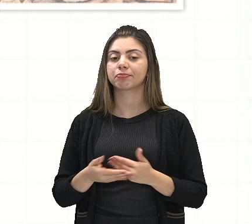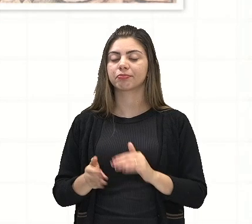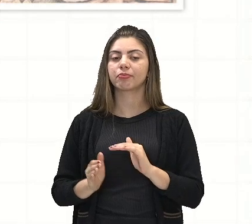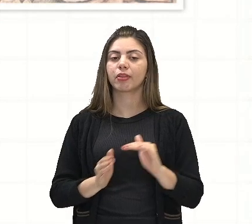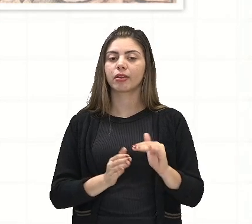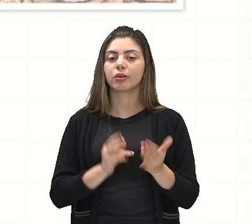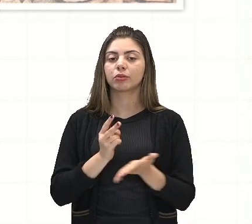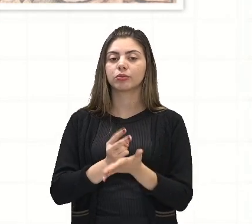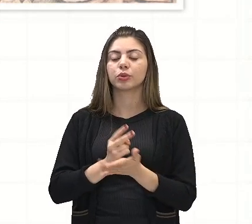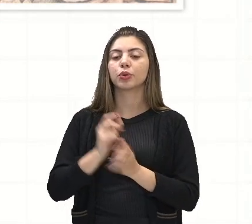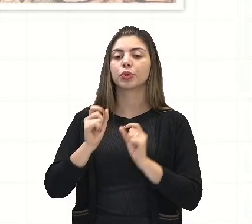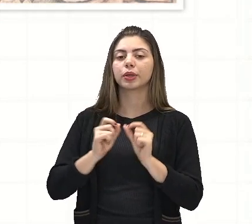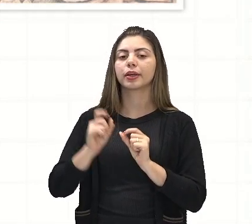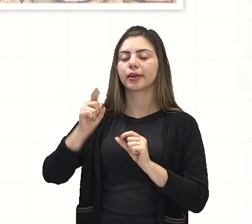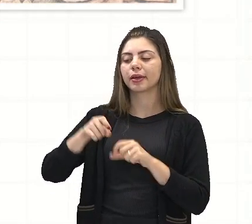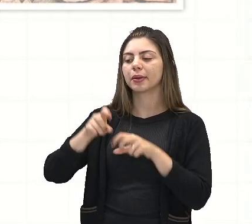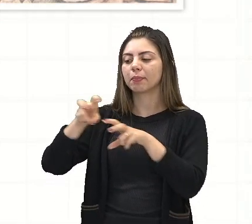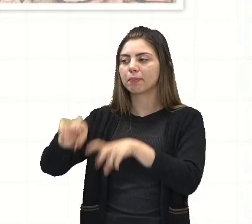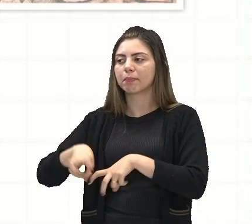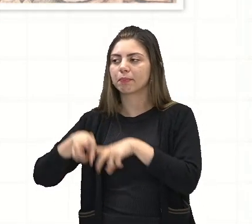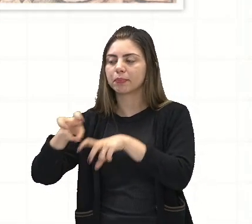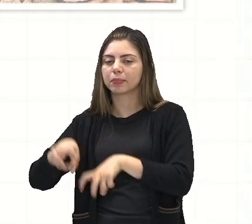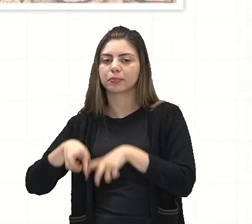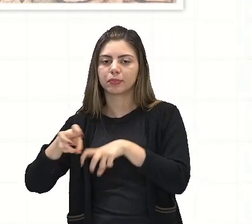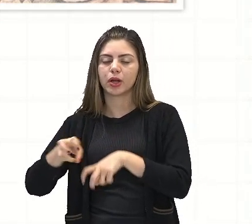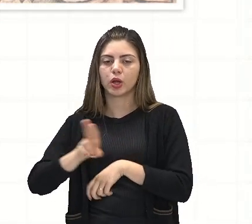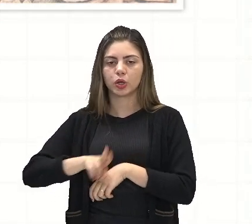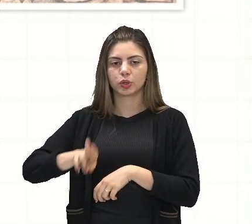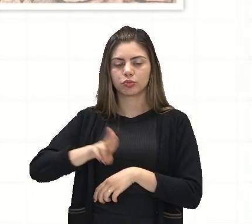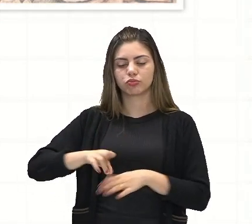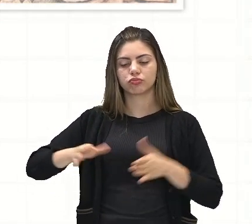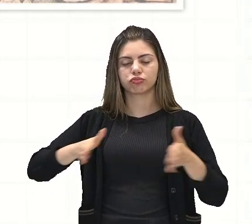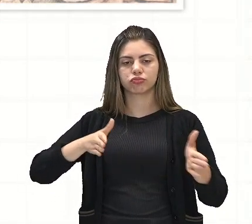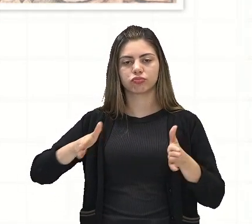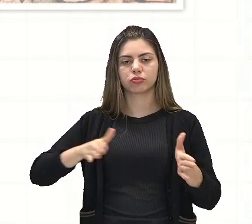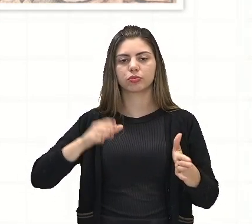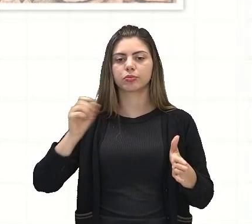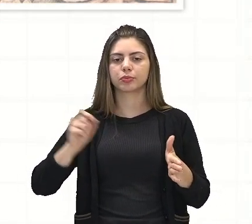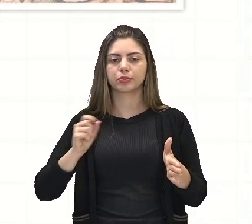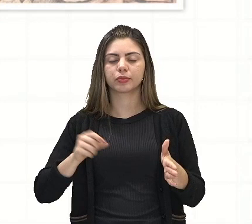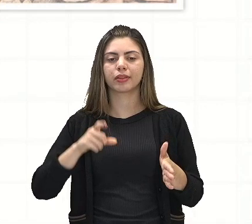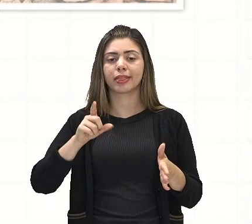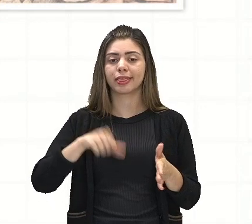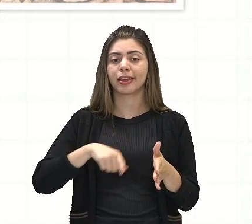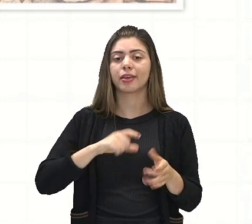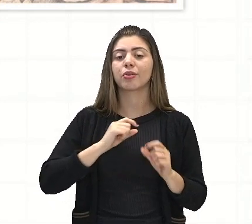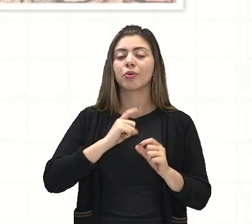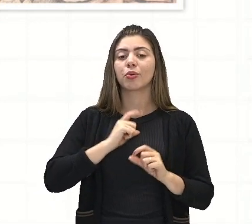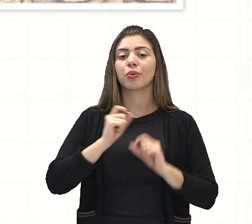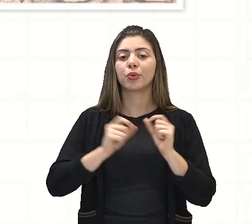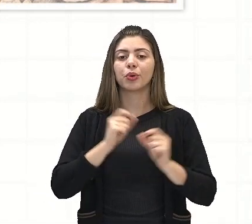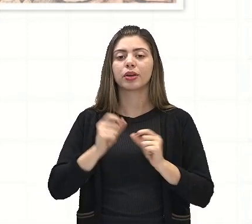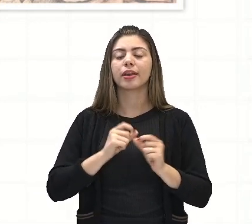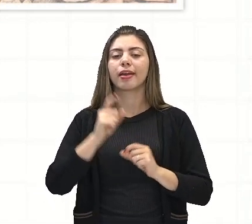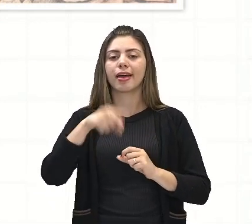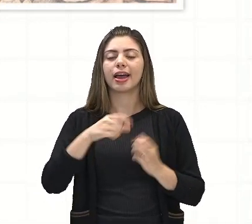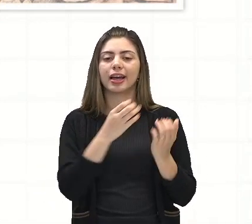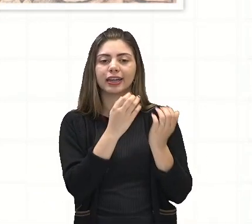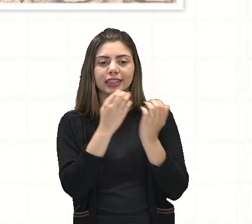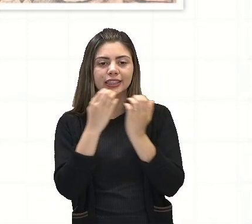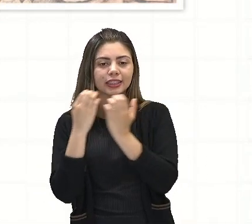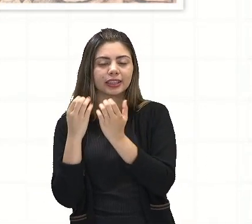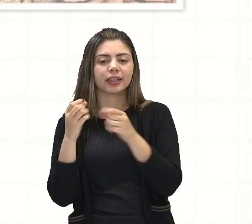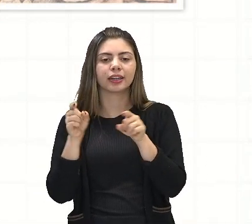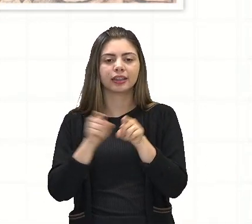práticas agrícolas, né, utilizadas nesse período. Eu tenho a produção do milho e da mandioca,